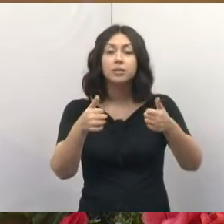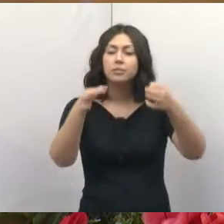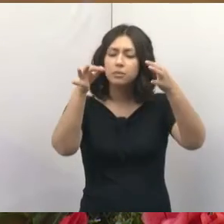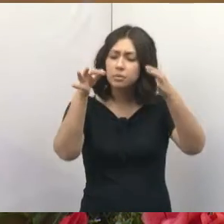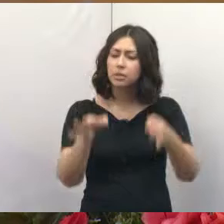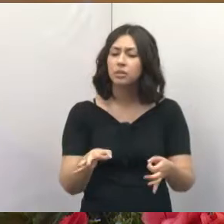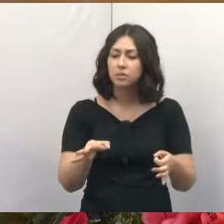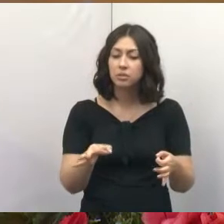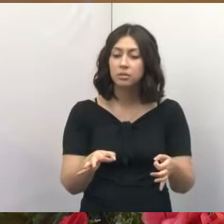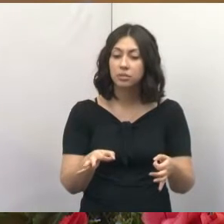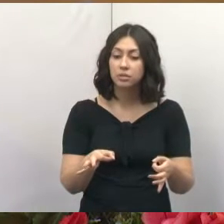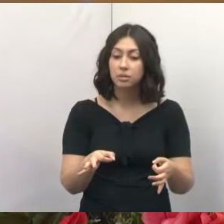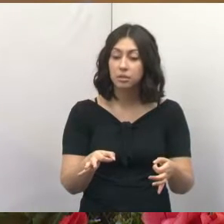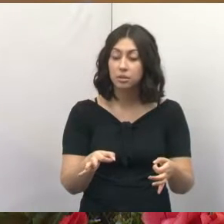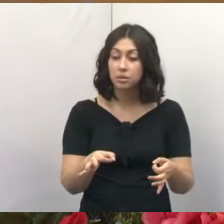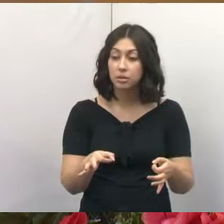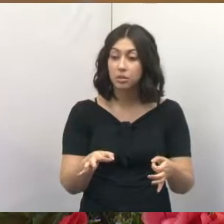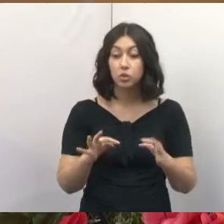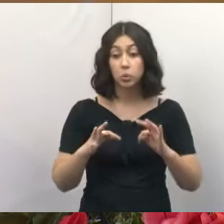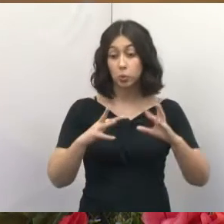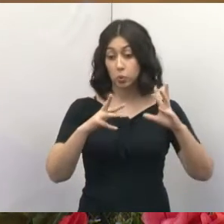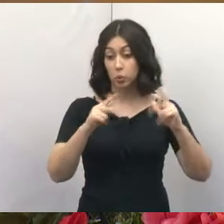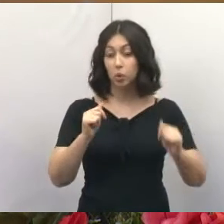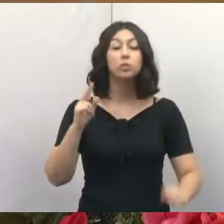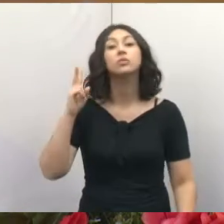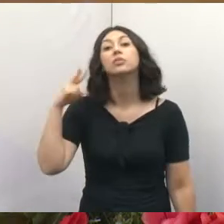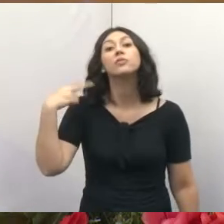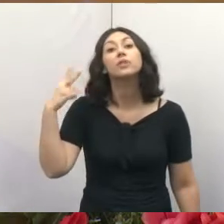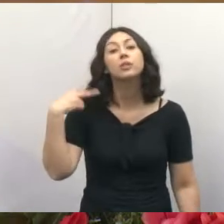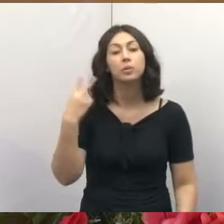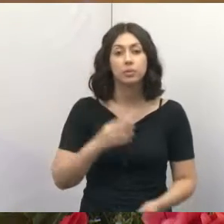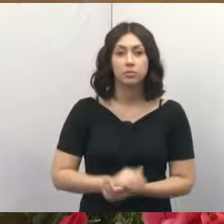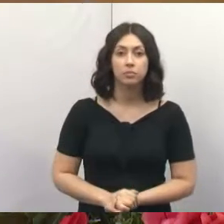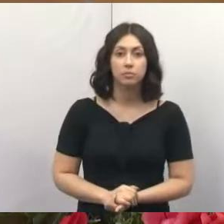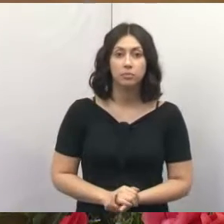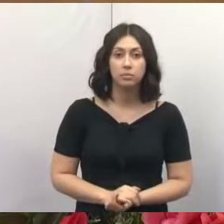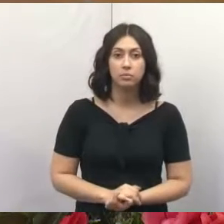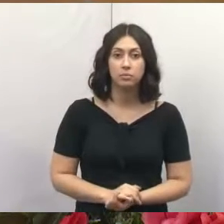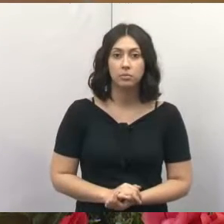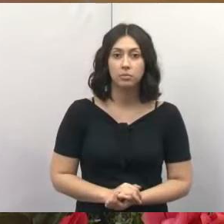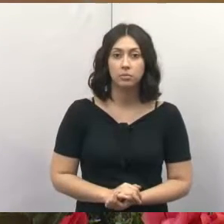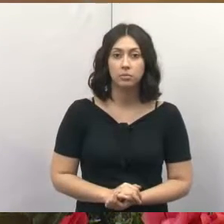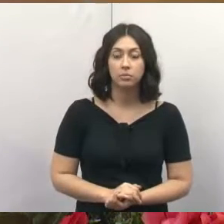ter aí com todos os vereadores e vereadoras dessa casa.